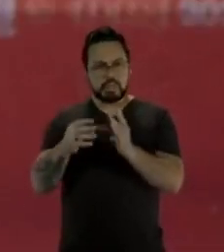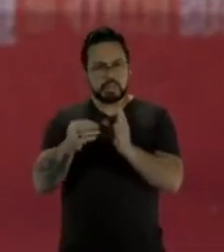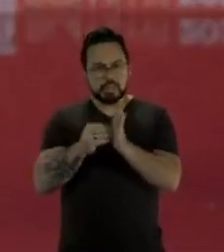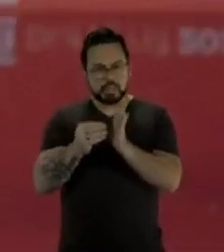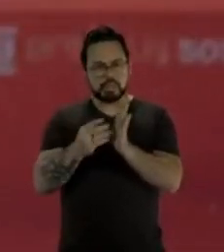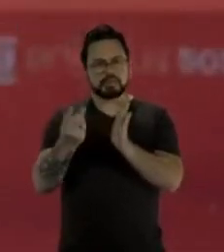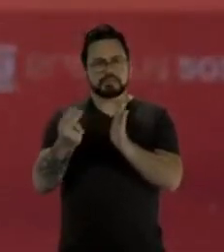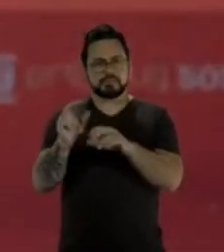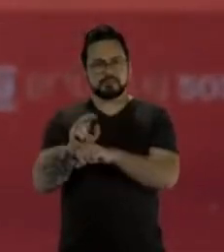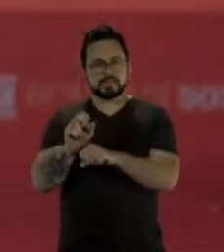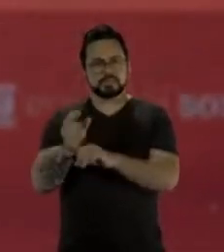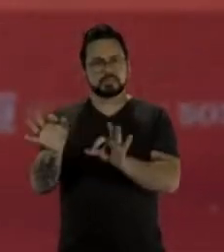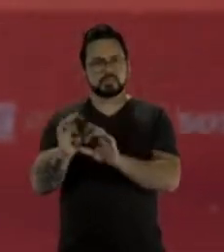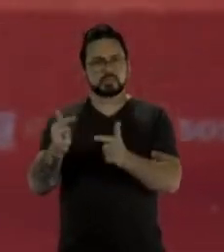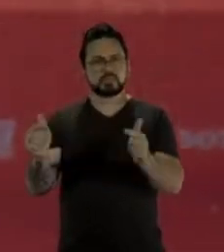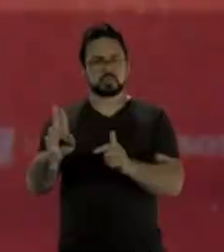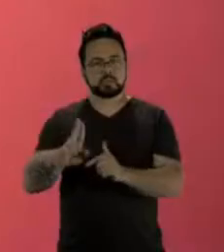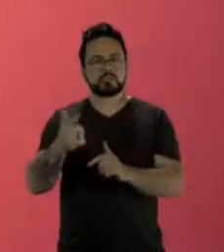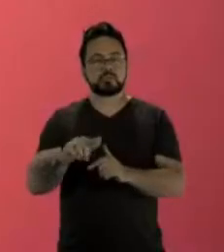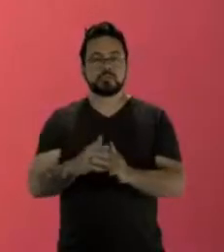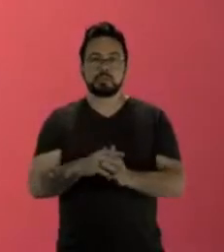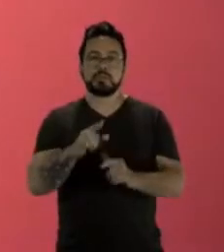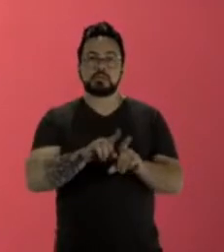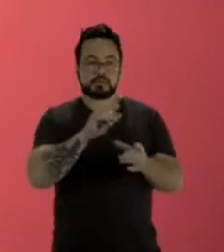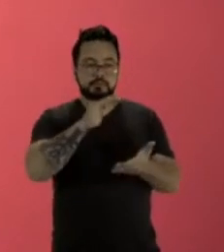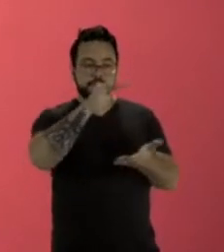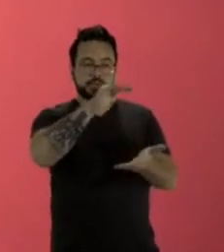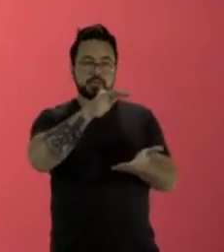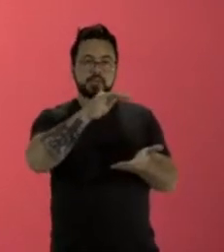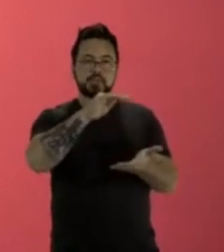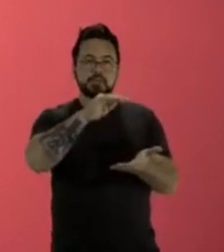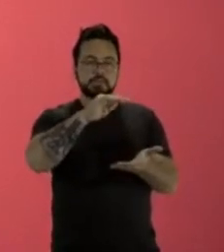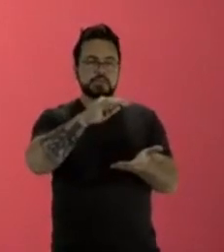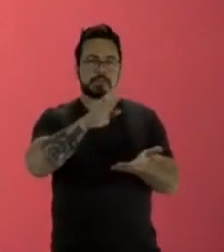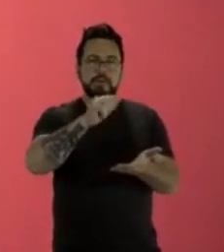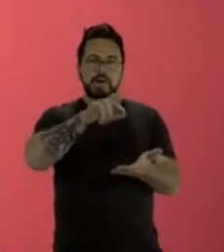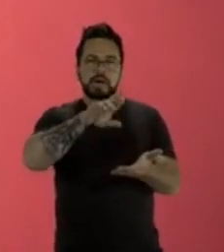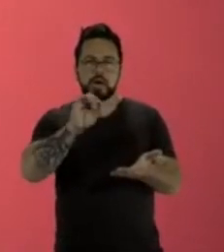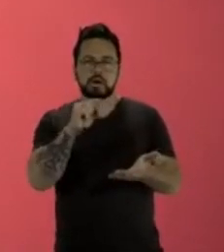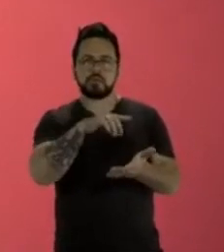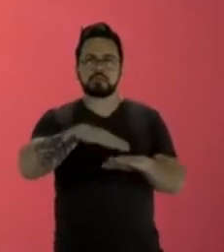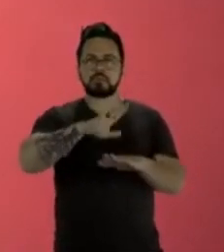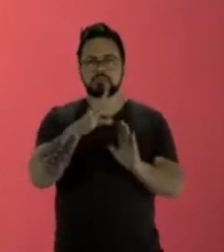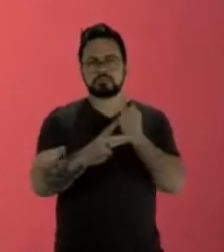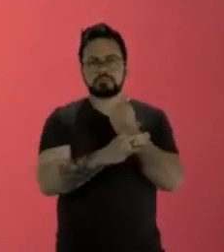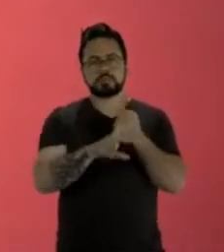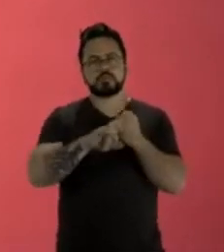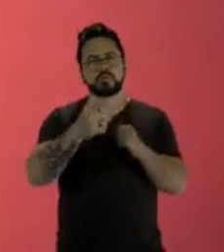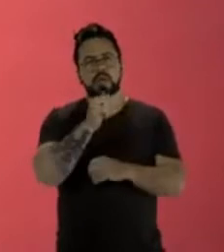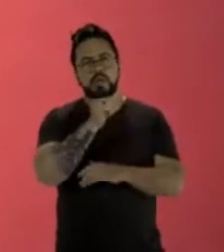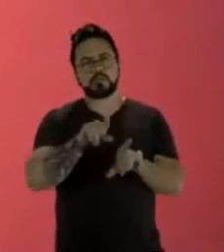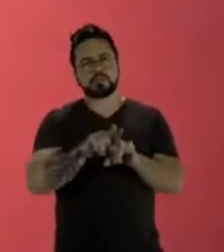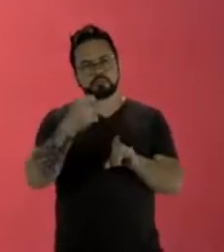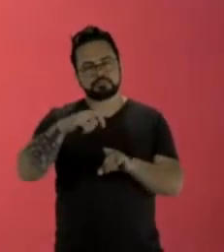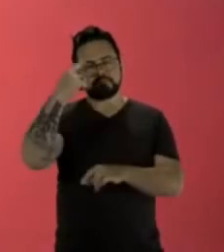Né? E reutilizável. O próprio filtro de barro, né? É a maneira mais segura do mundo, de você filtrar água. Então, para a gente